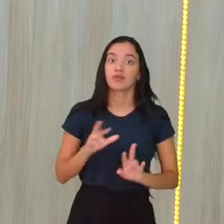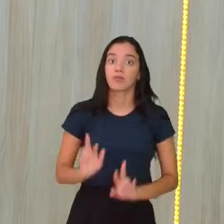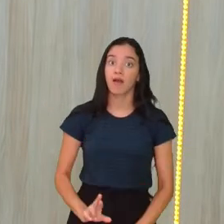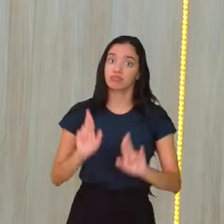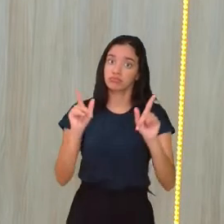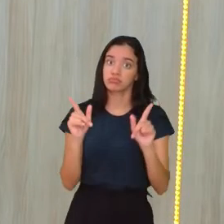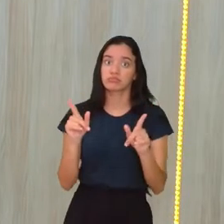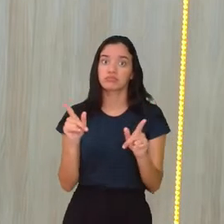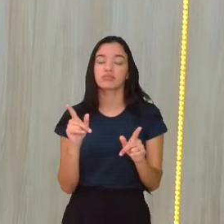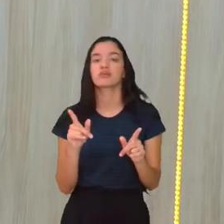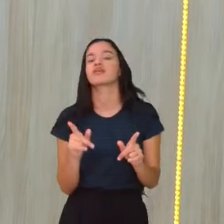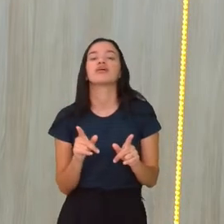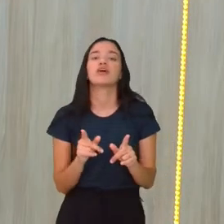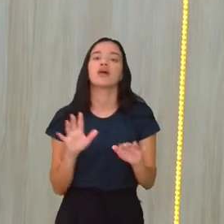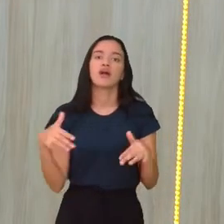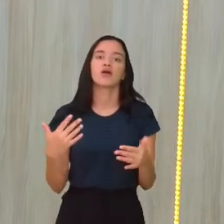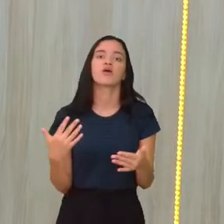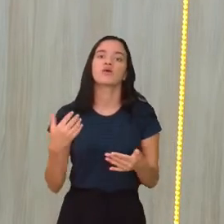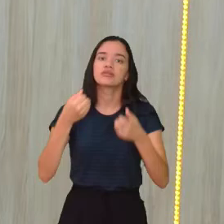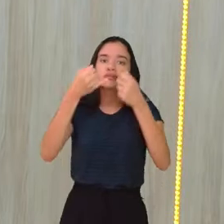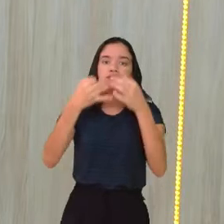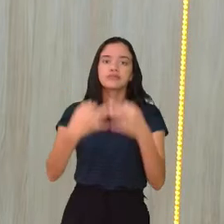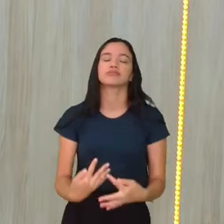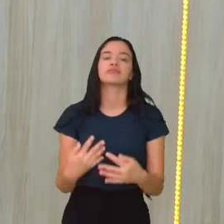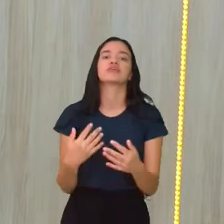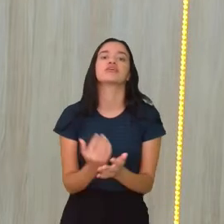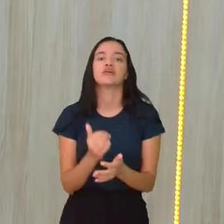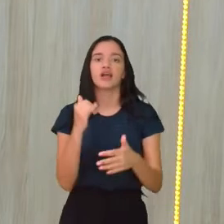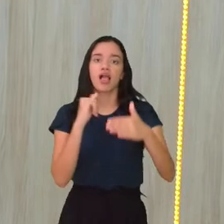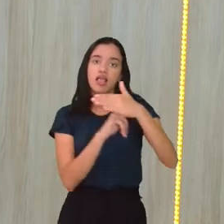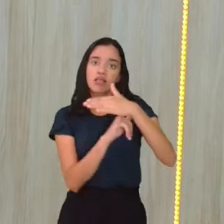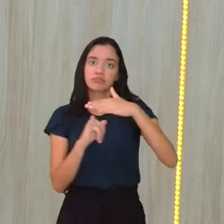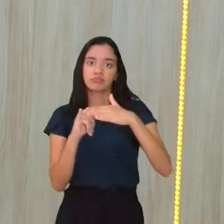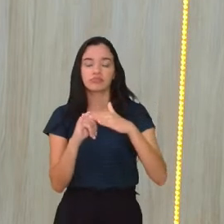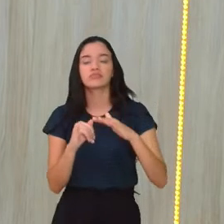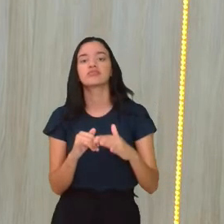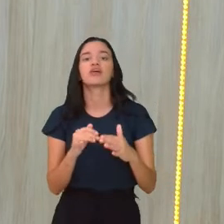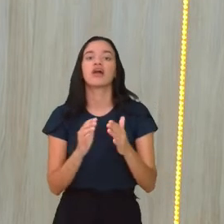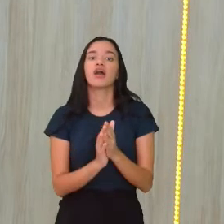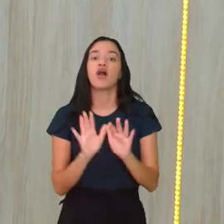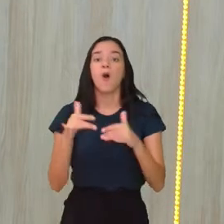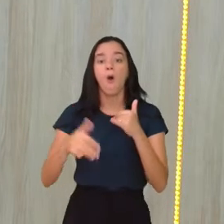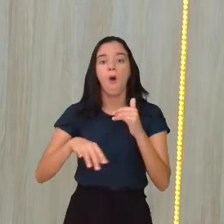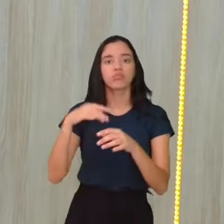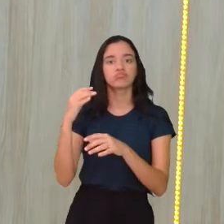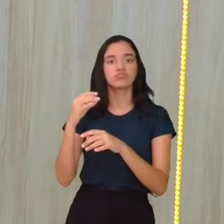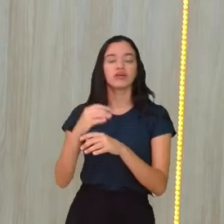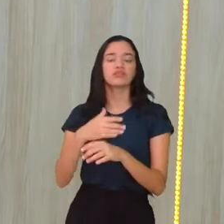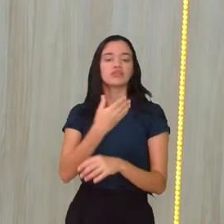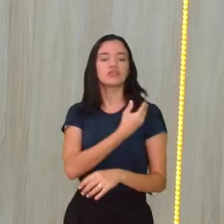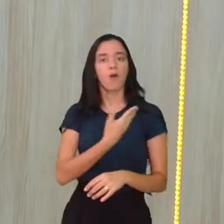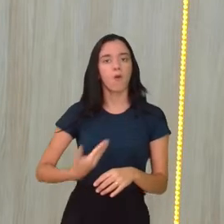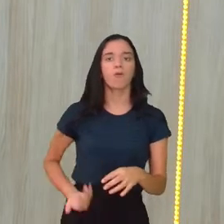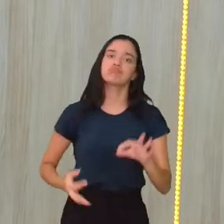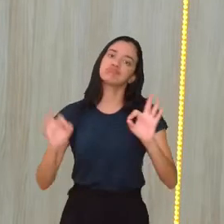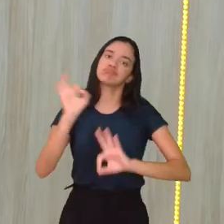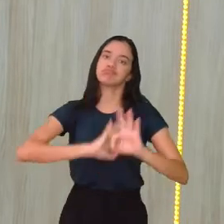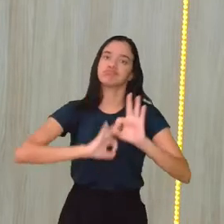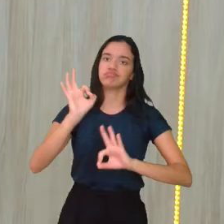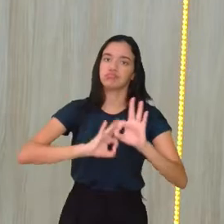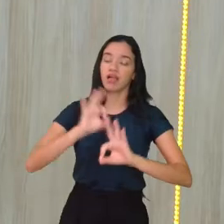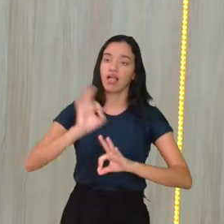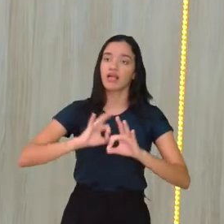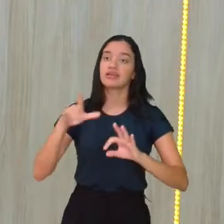diferença. E aí, quando a gente fala dessas instituições, né? Dessas organizações, a gente tem